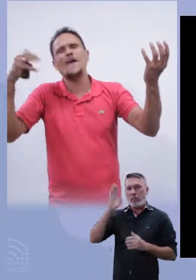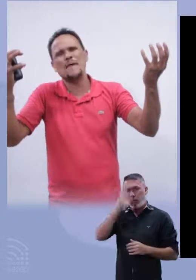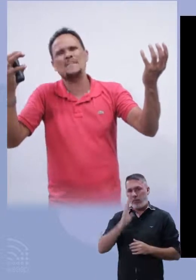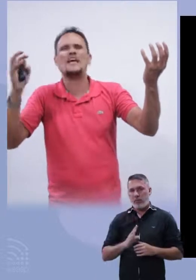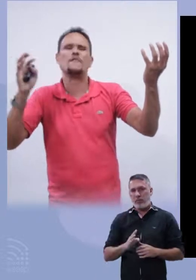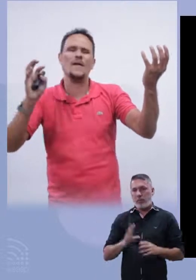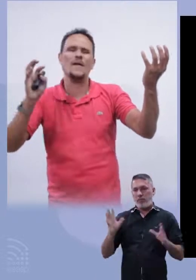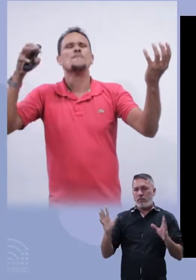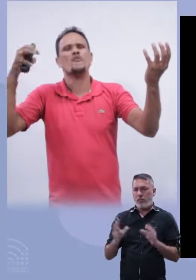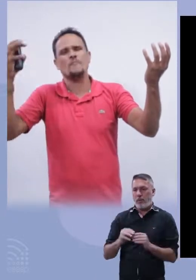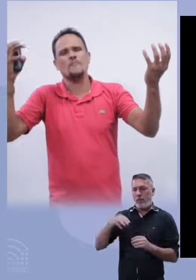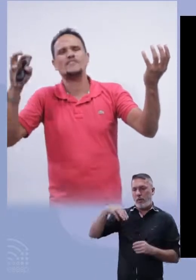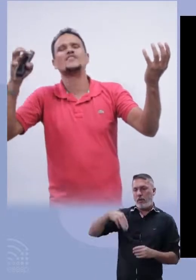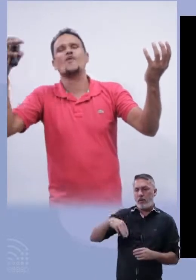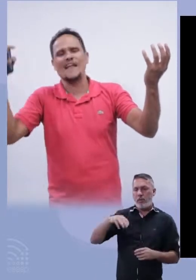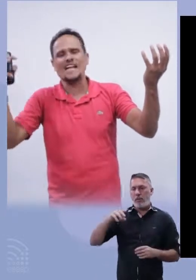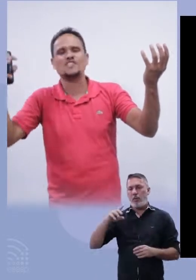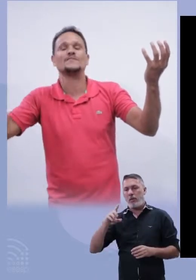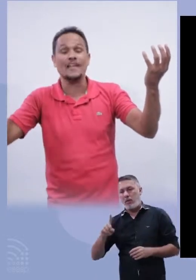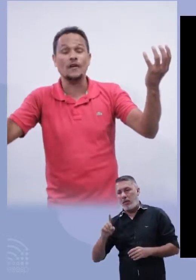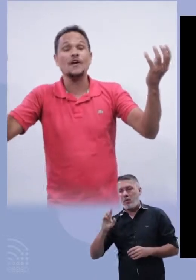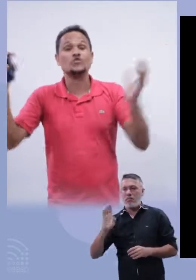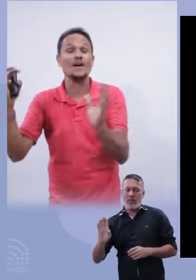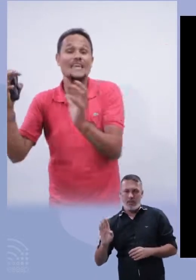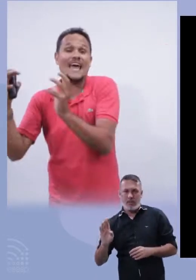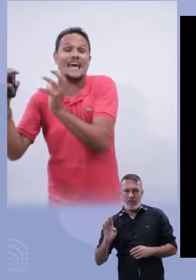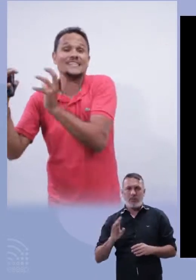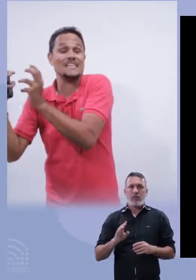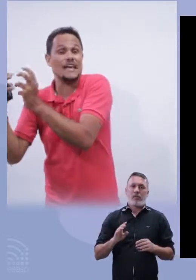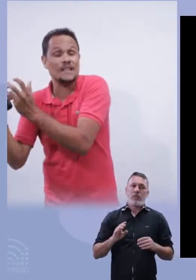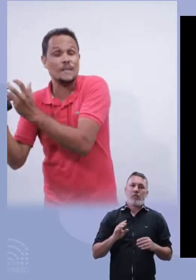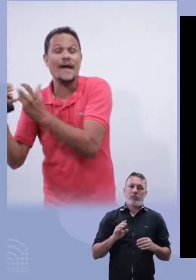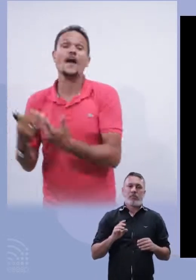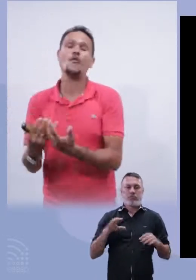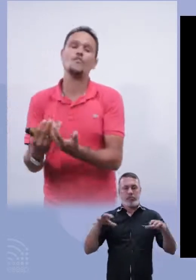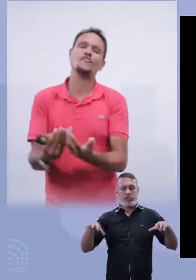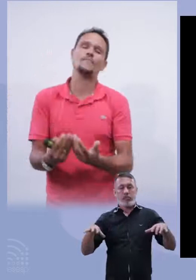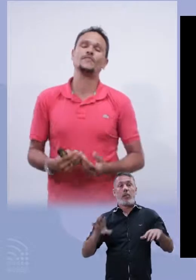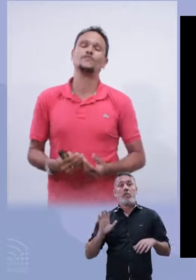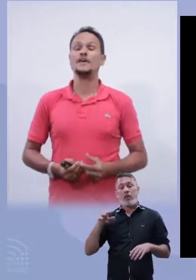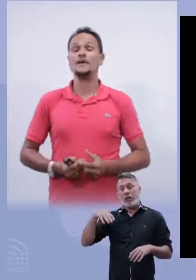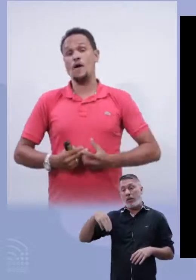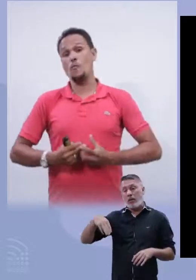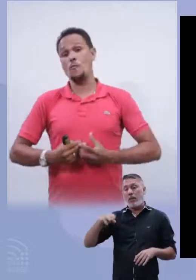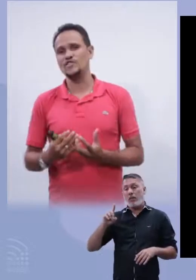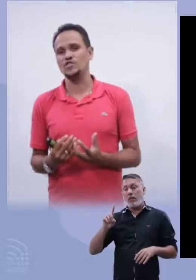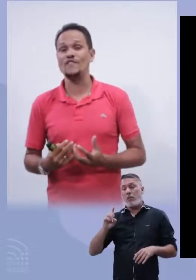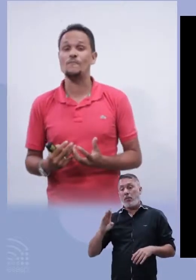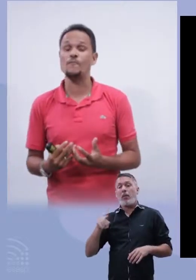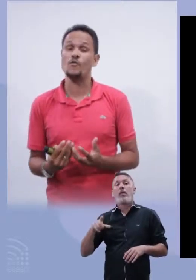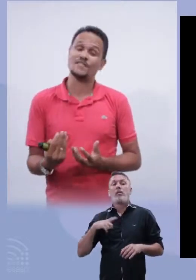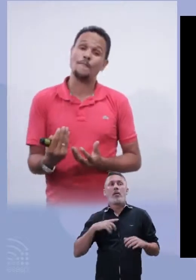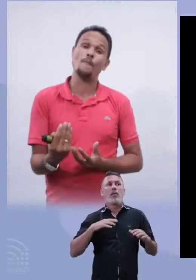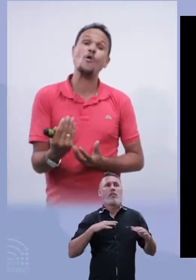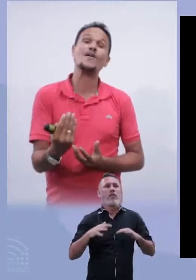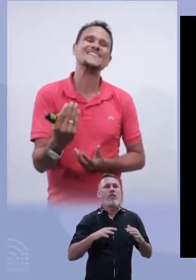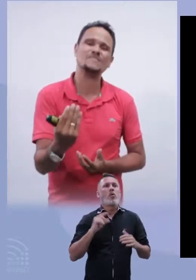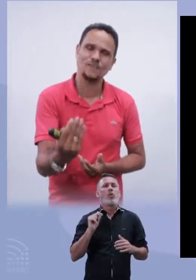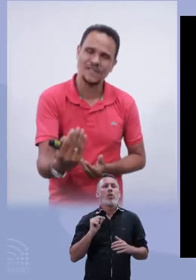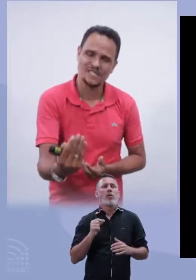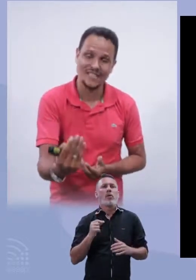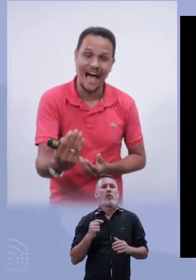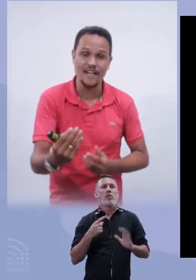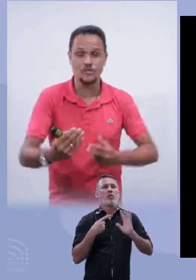Brasileiro, ou MDB, Movimento Democrático Brasileiro. Só que esse MDB é um movimento que é um partido que vai ter